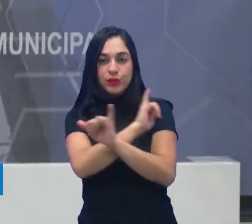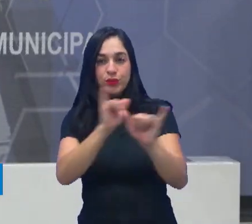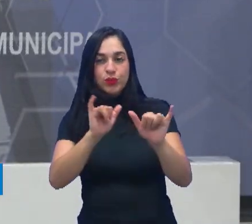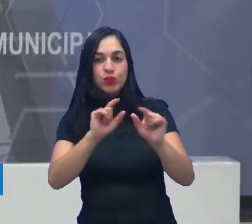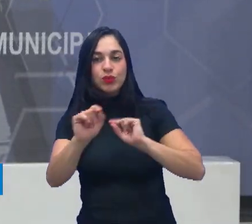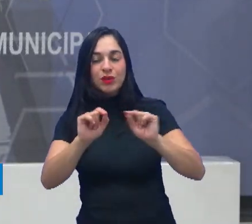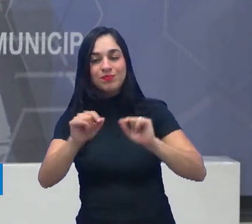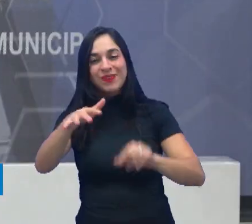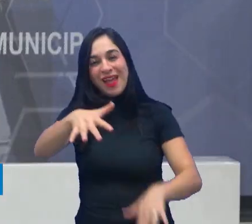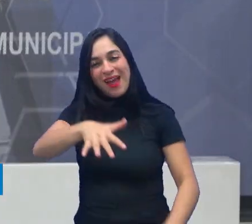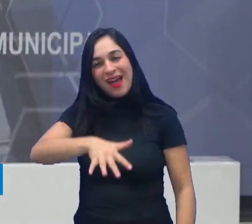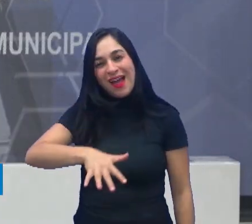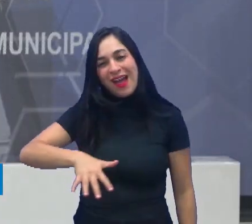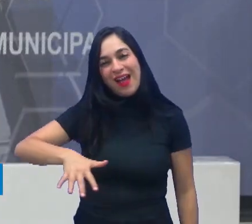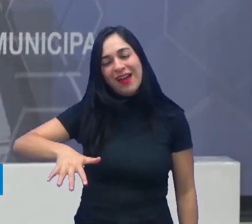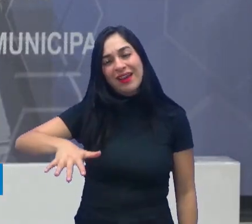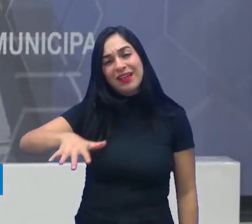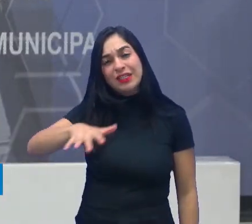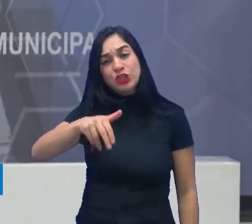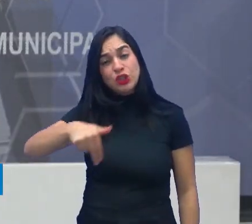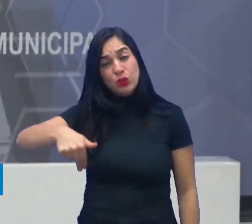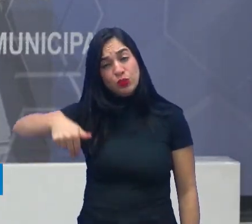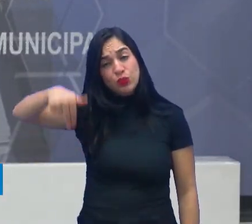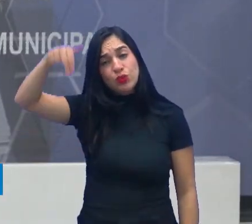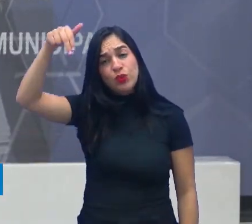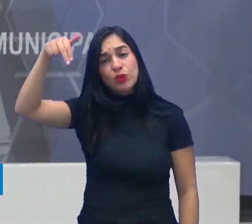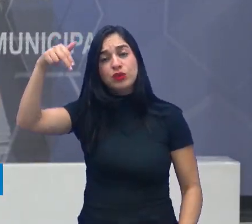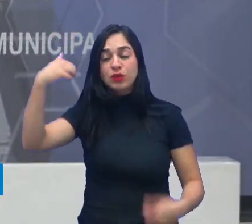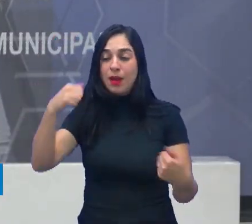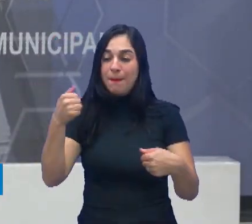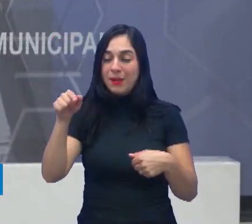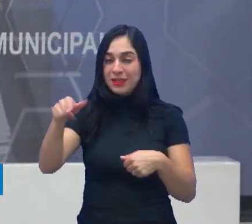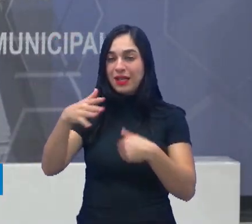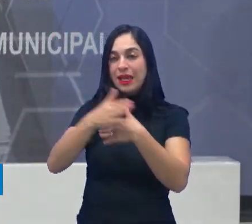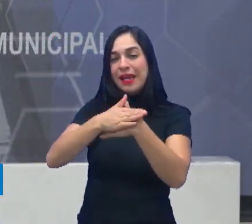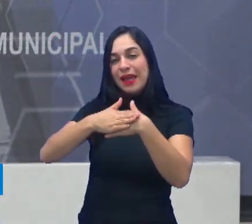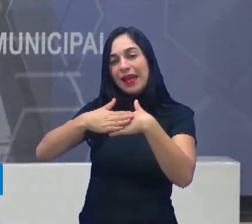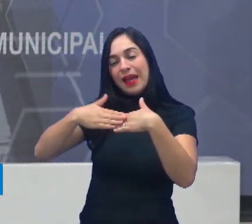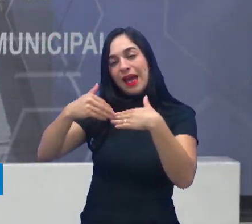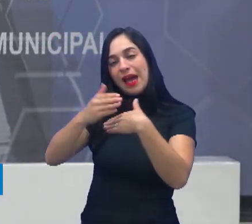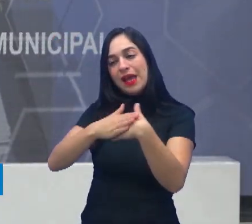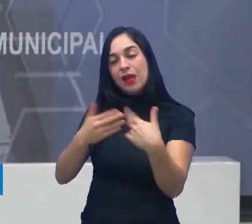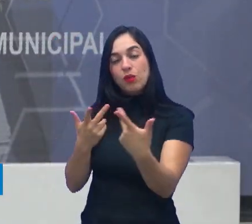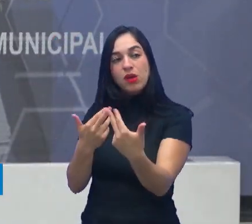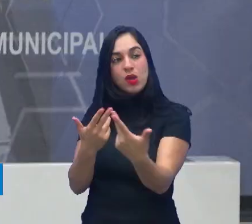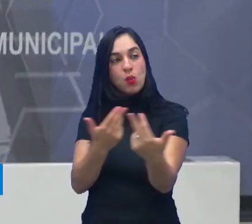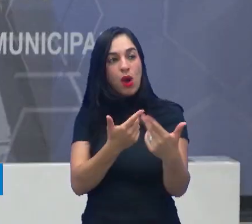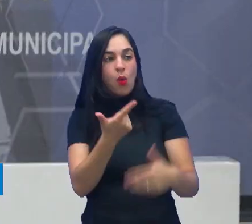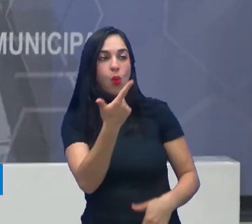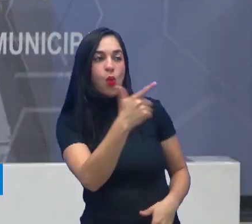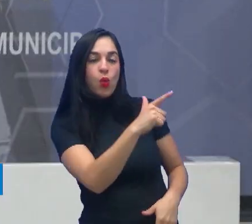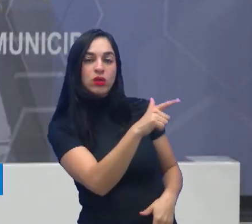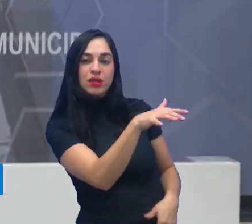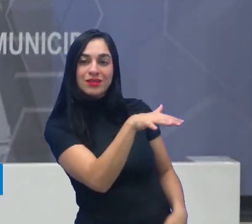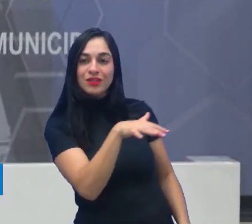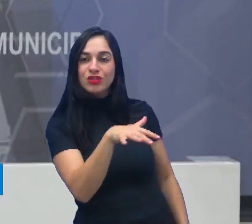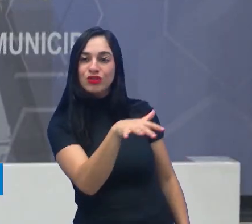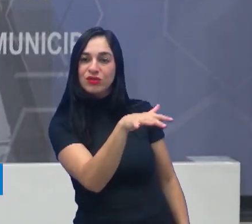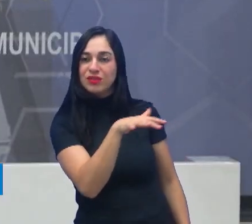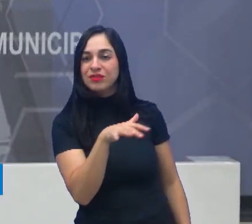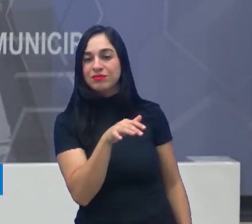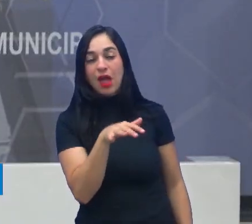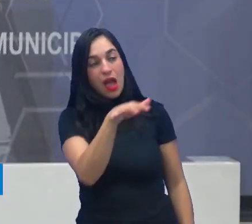região norte, ela precisa ter o mesmo carinho, o mesmo cuidado que as outras regiões acabam recebendo. Não